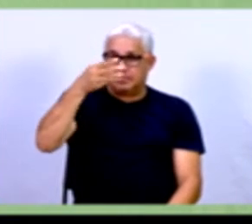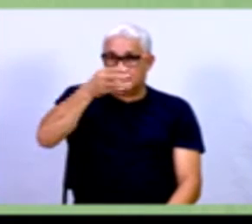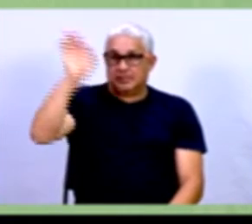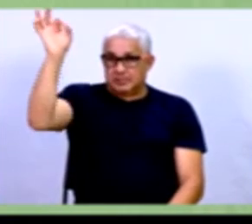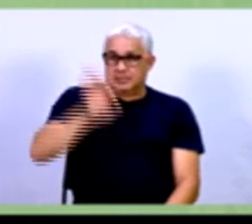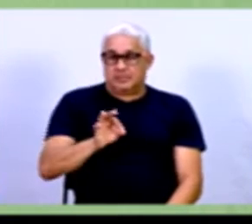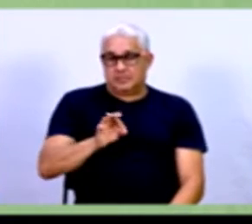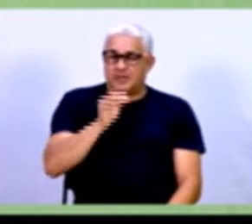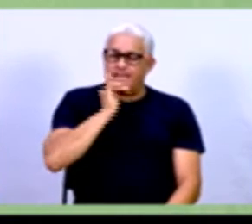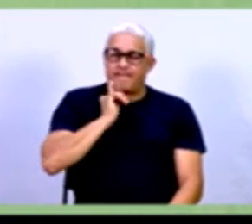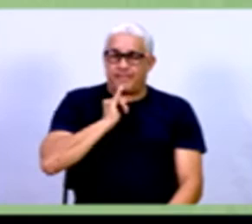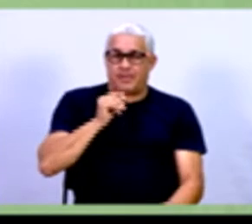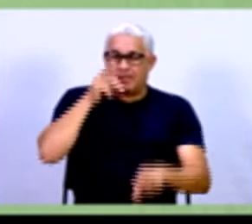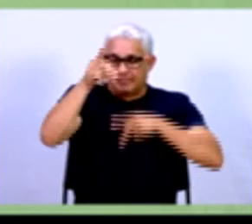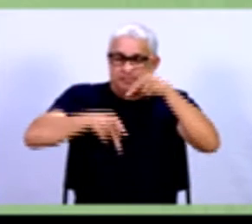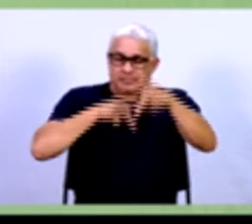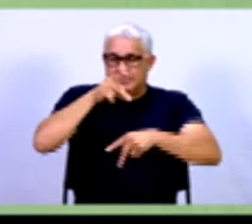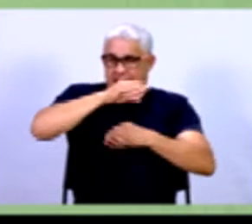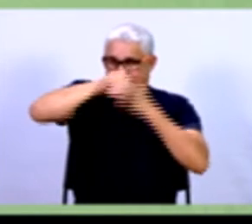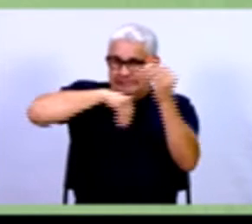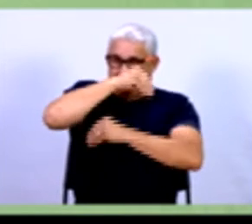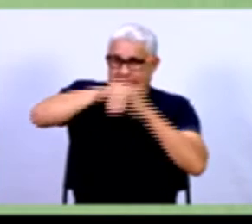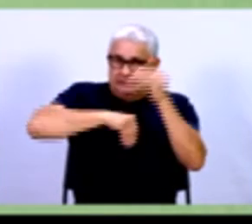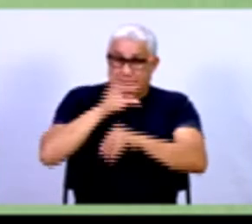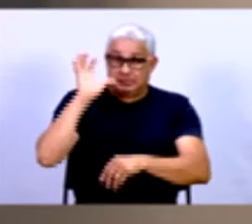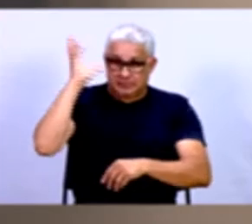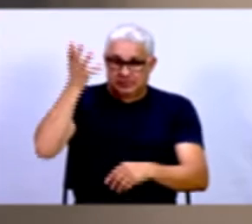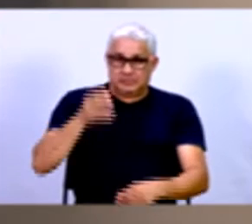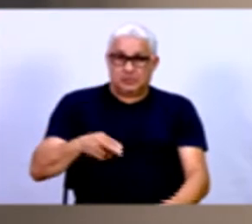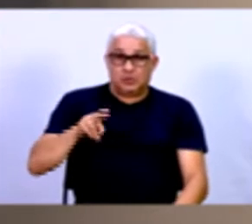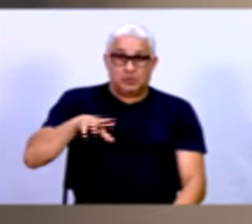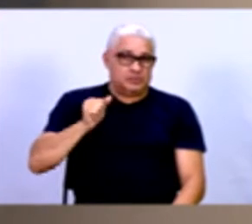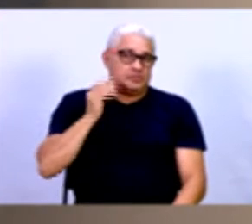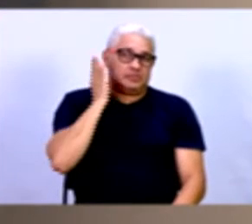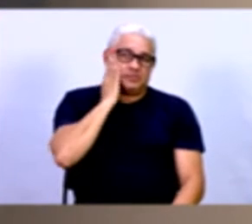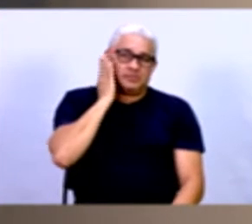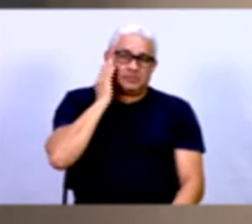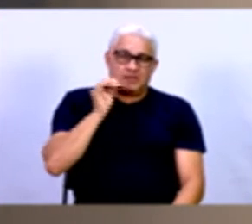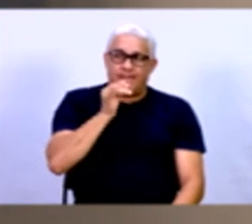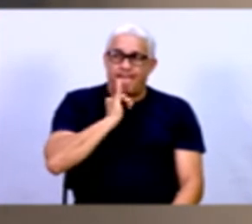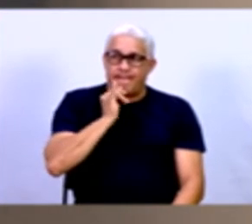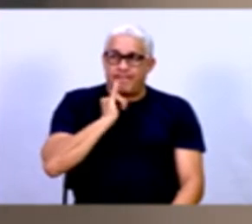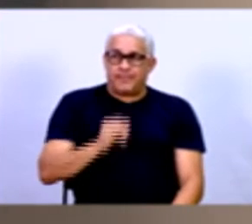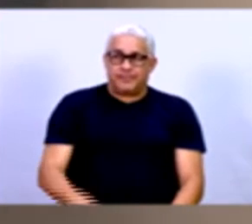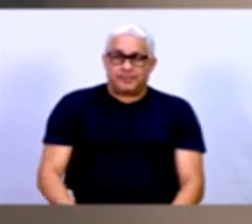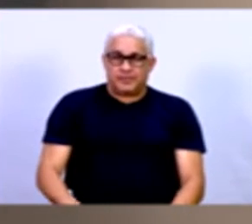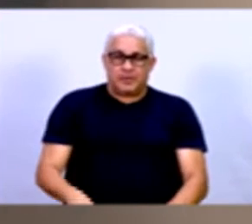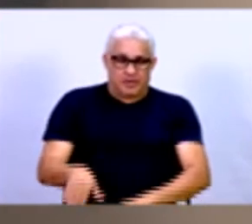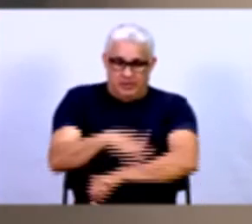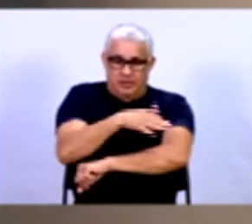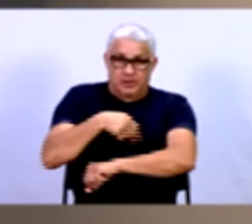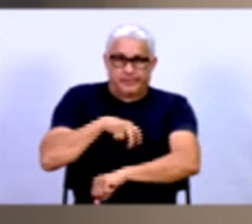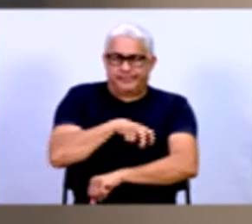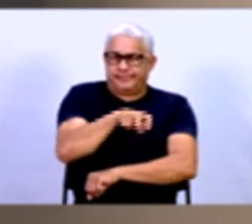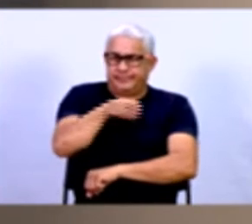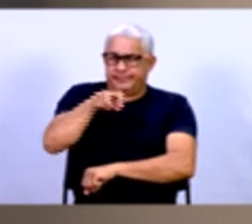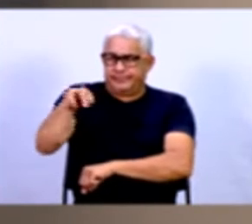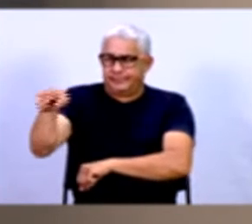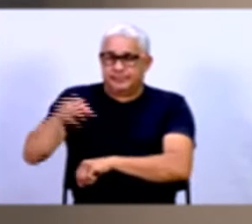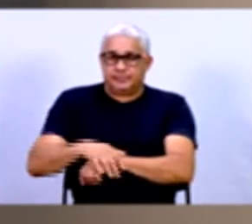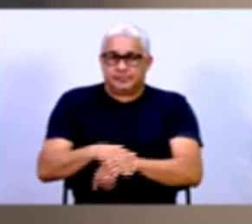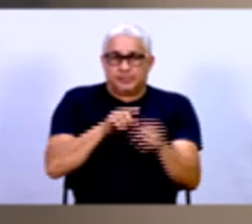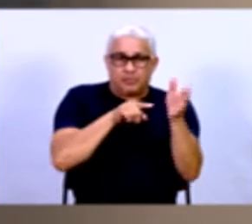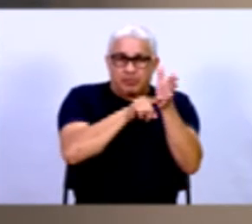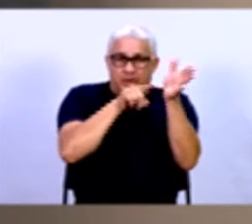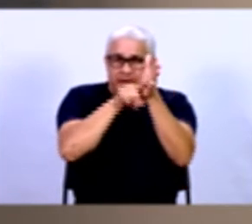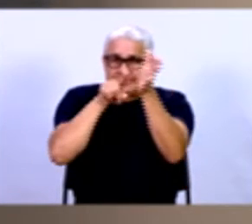que a minha população é heterogênea, porque é o que mais acontece. A gente nunca sabe, por exemplo, se a gente sair na rua aí, a gente vai fazer o questionário